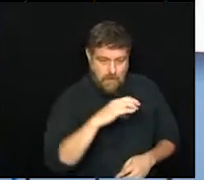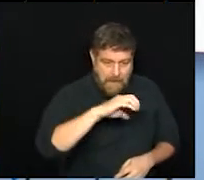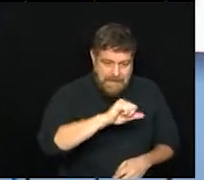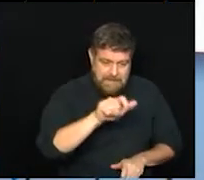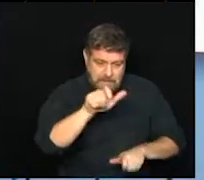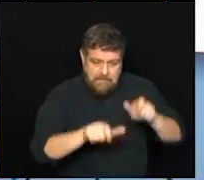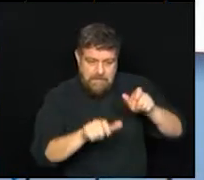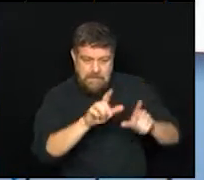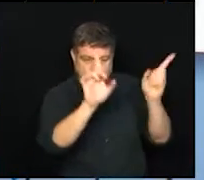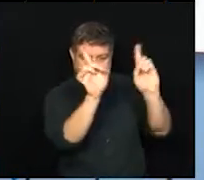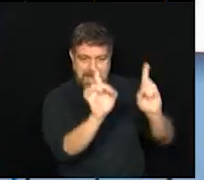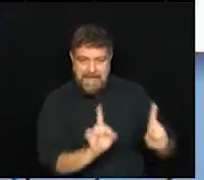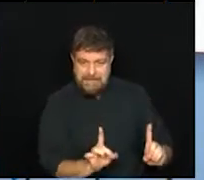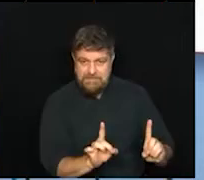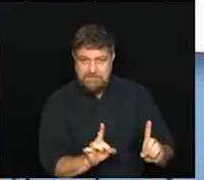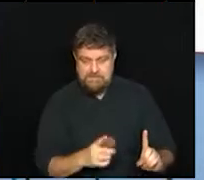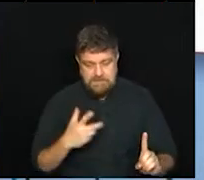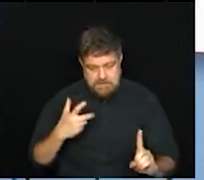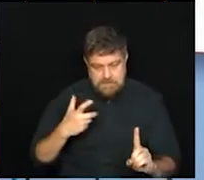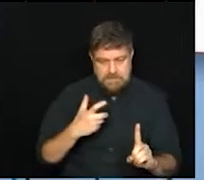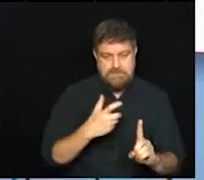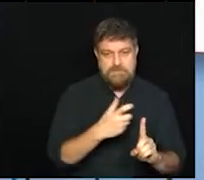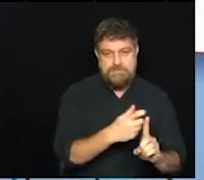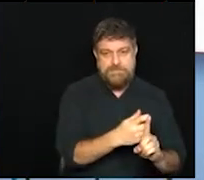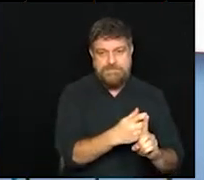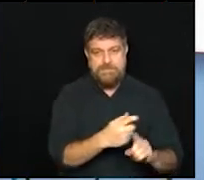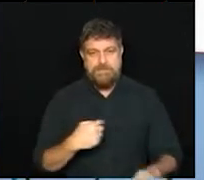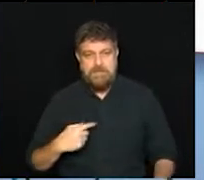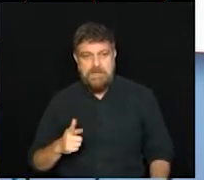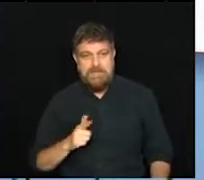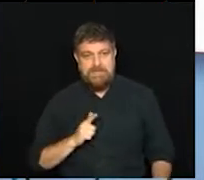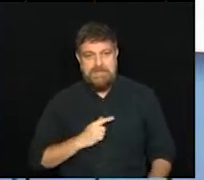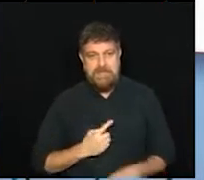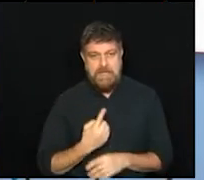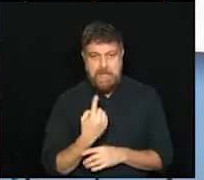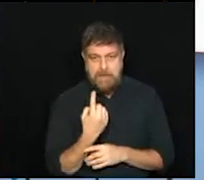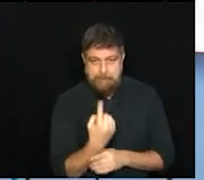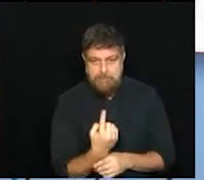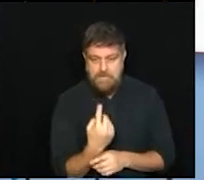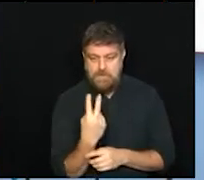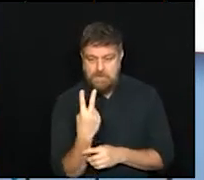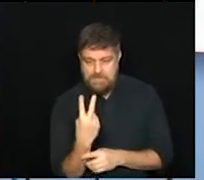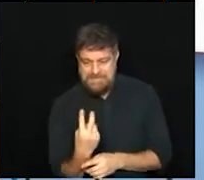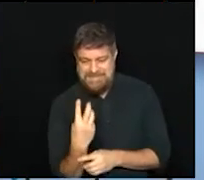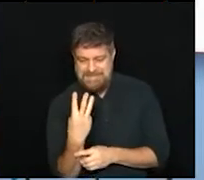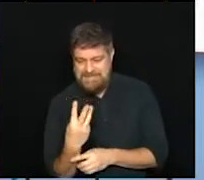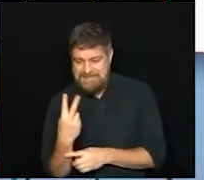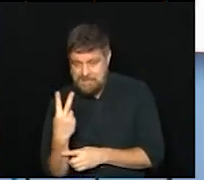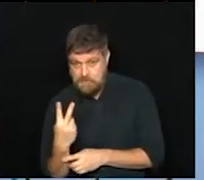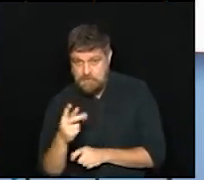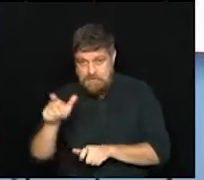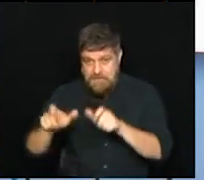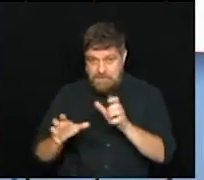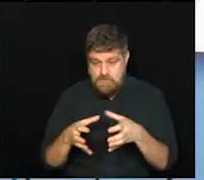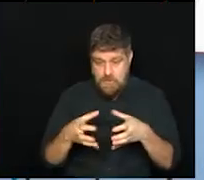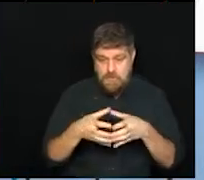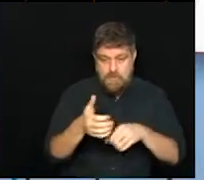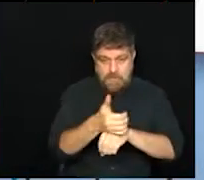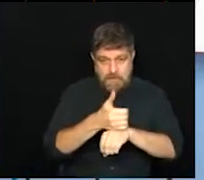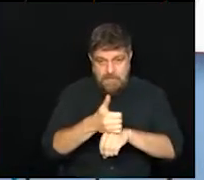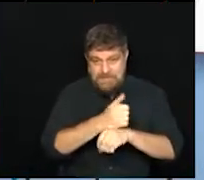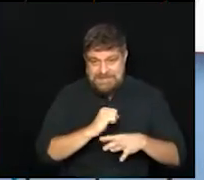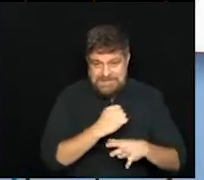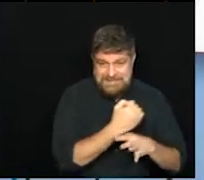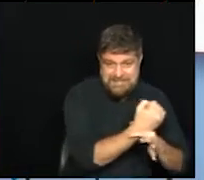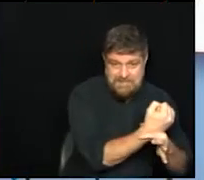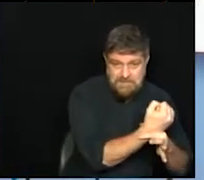com deficiência permanente. Então, a gente tem ainda 1.232 pessoas do grupo de trabalhadores de